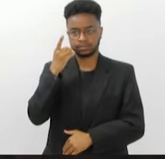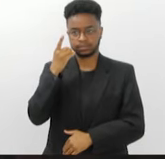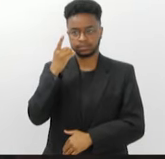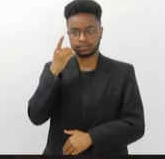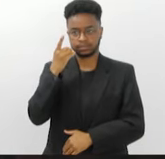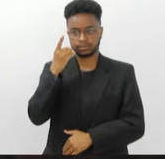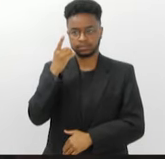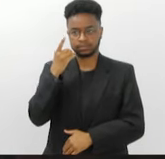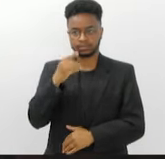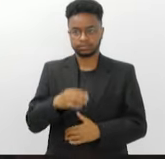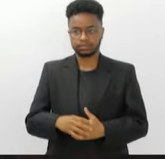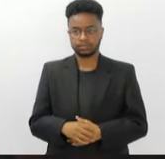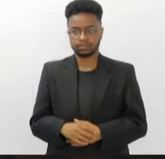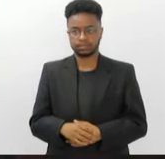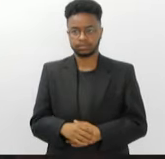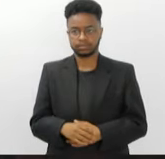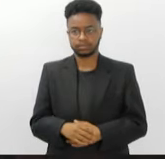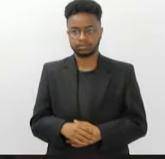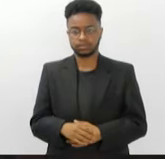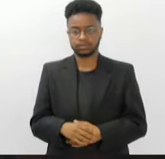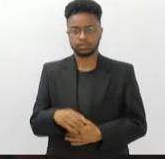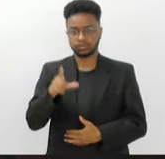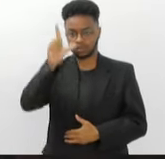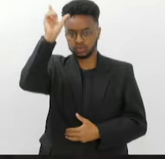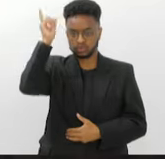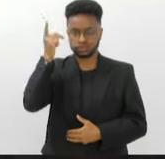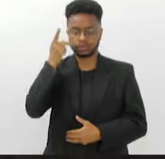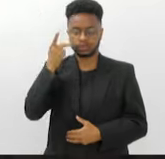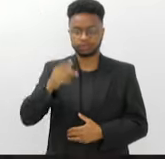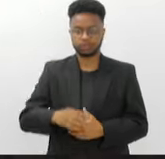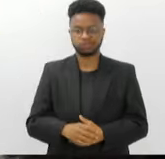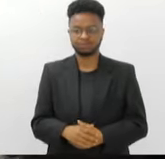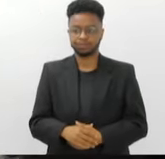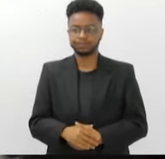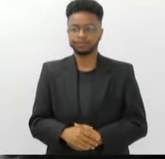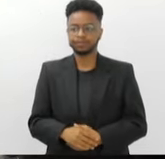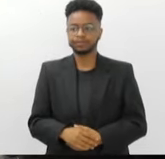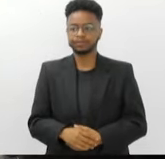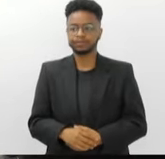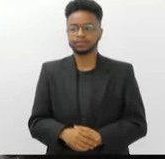online. Macedo. Deputado Luiz Paulo, por gentileza.